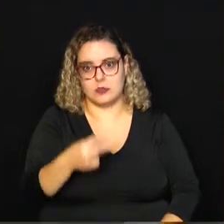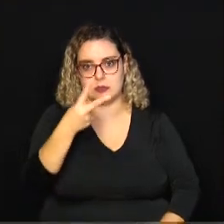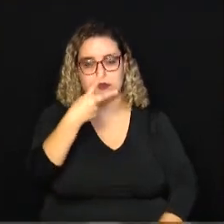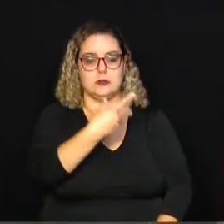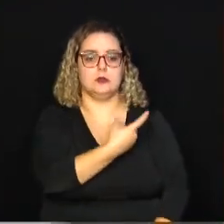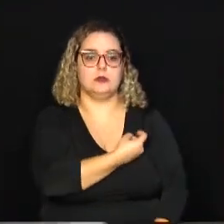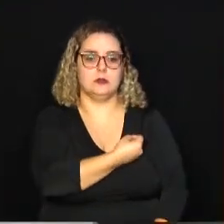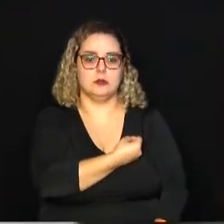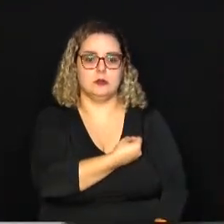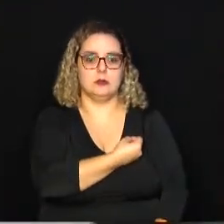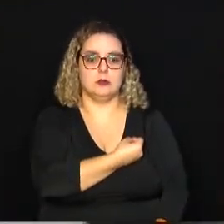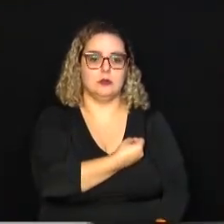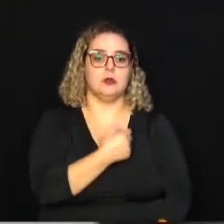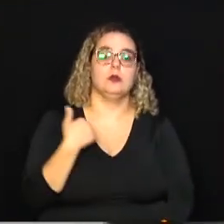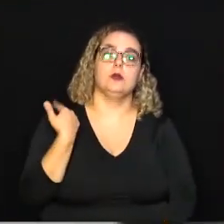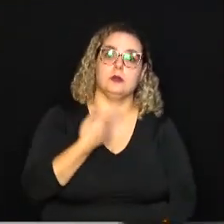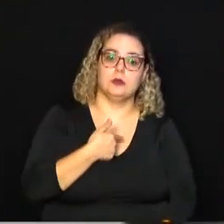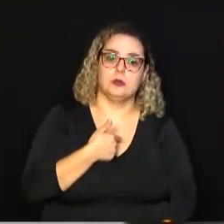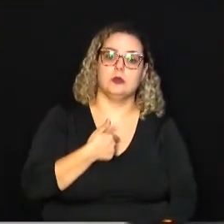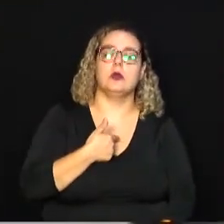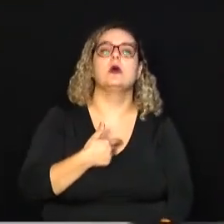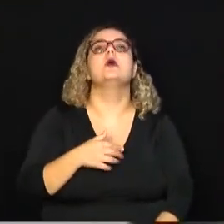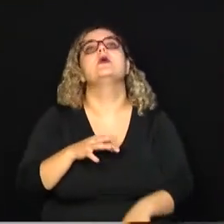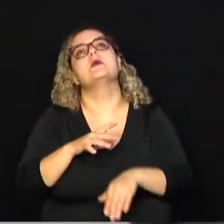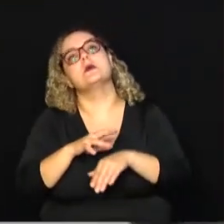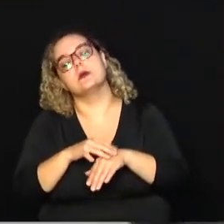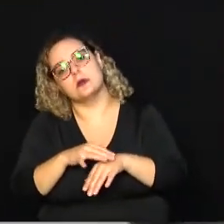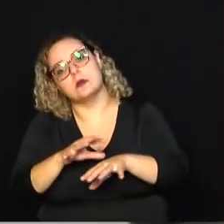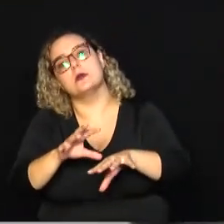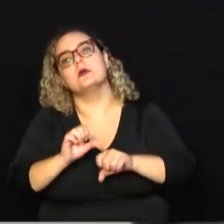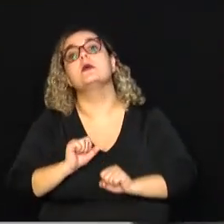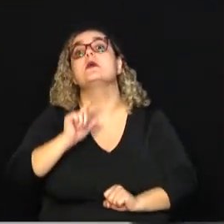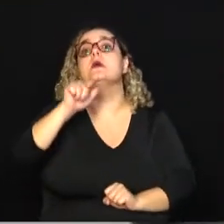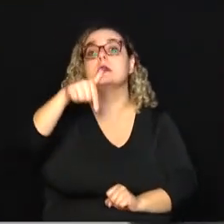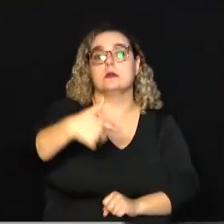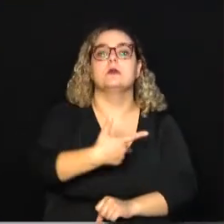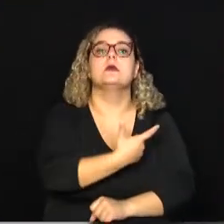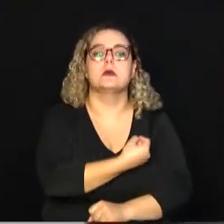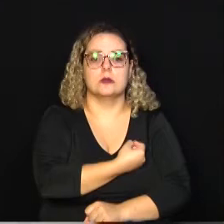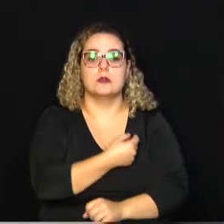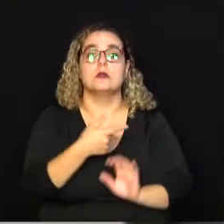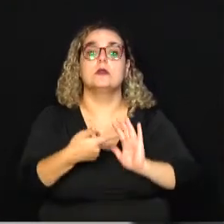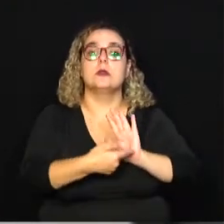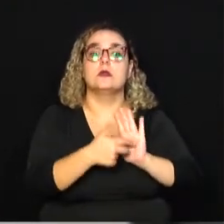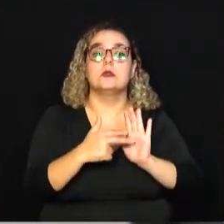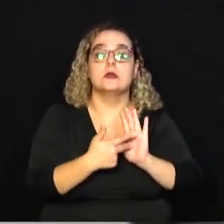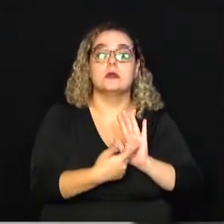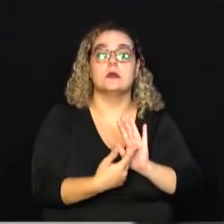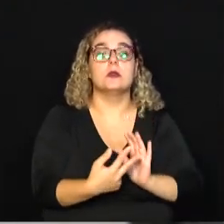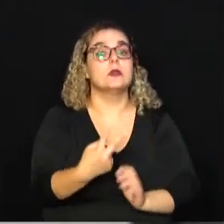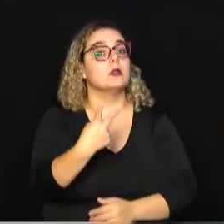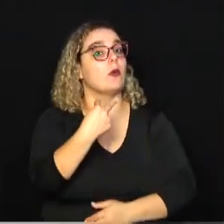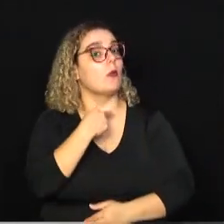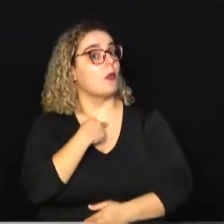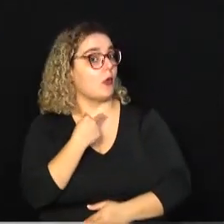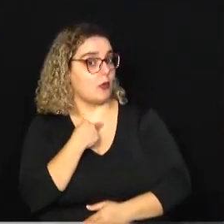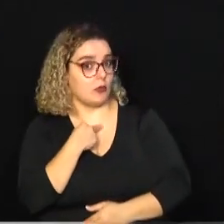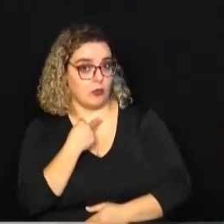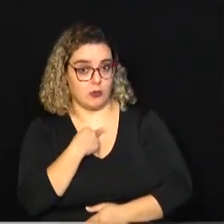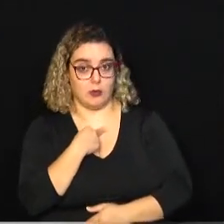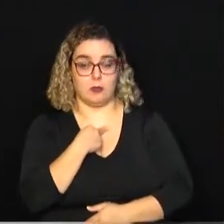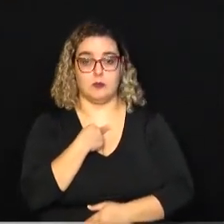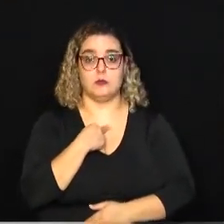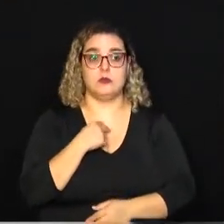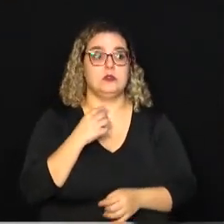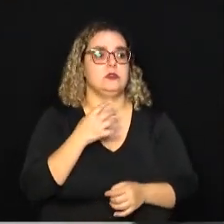E o fato da gente poder continuar adoecendo pelo vírus depois de estar vacinado significa que nós não podemos abrir mão das medidas de